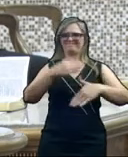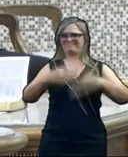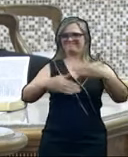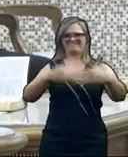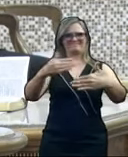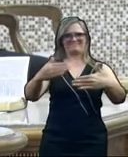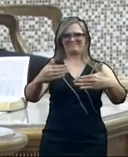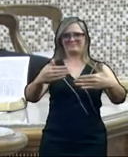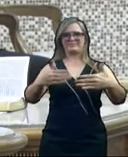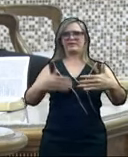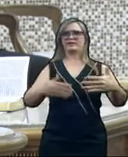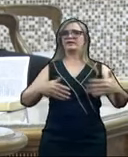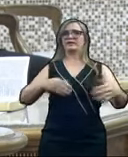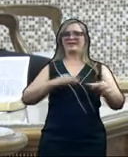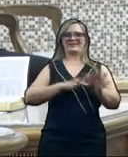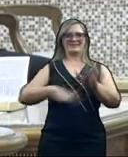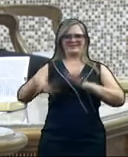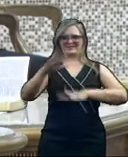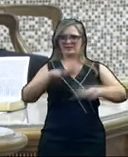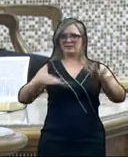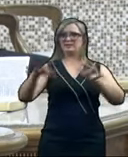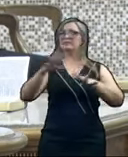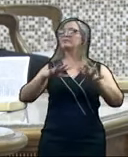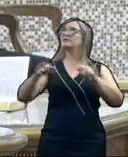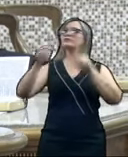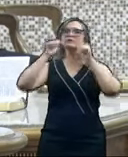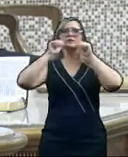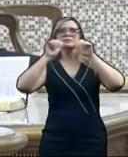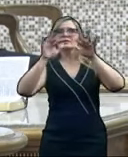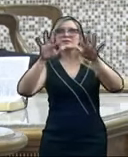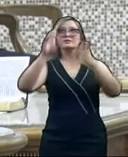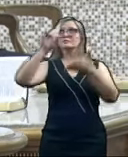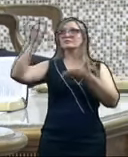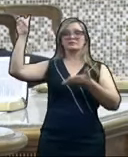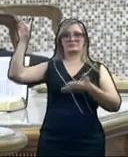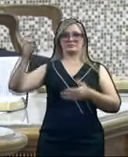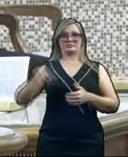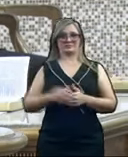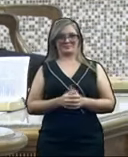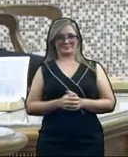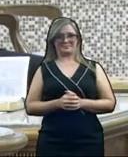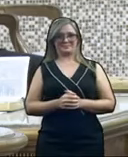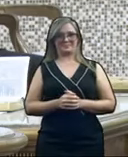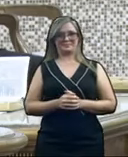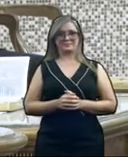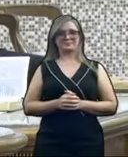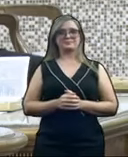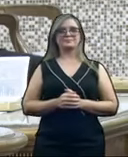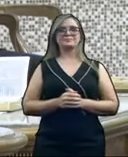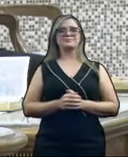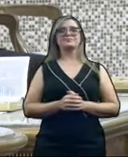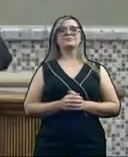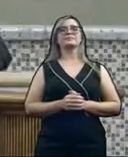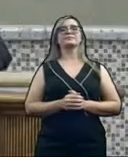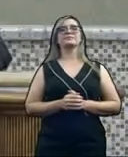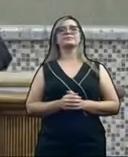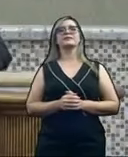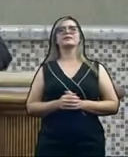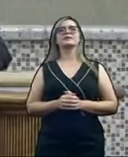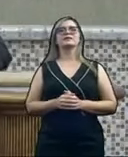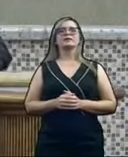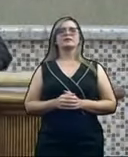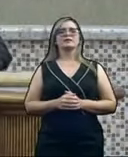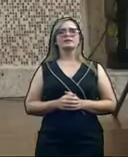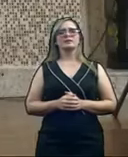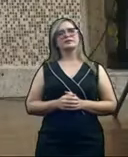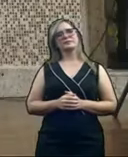Quanto o negócio tá muito apertado é melhor deitar e dormir né que Deus fala com o povo no com essa tá deitado e só vive isso